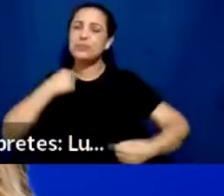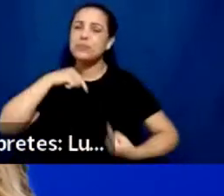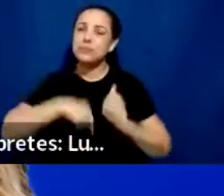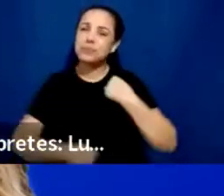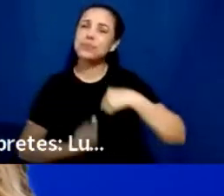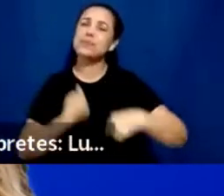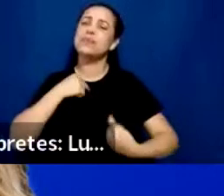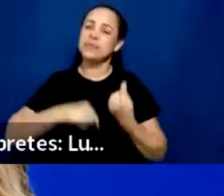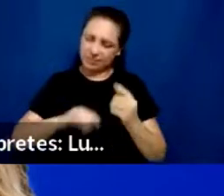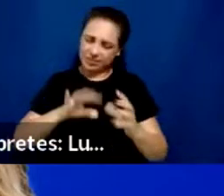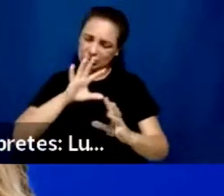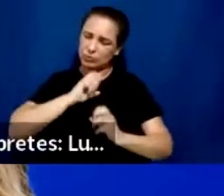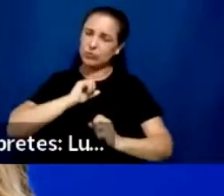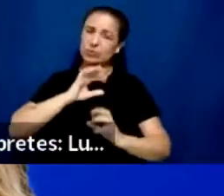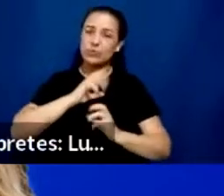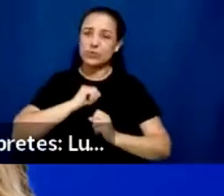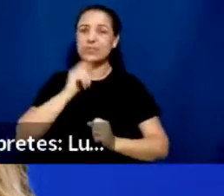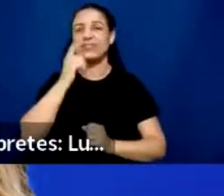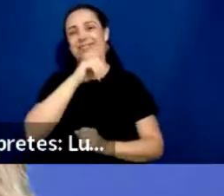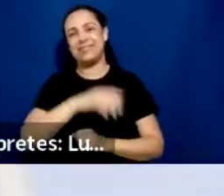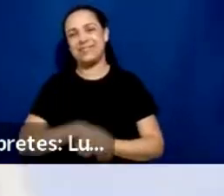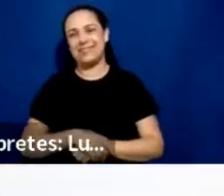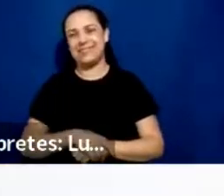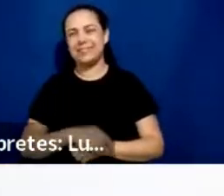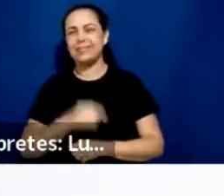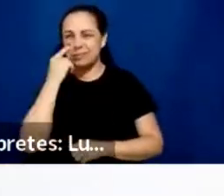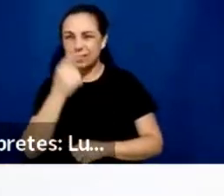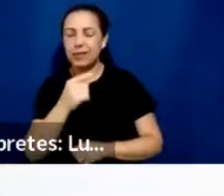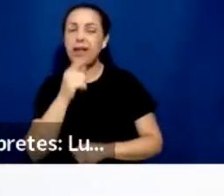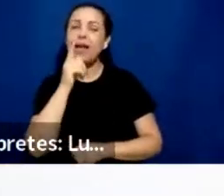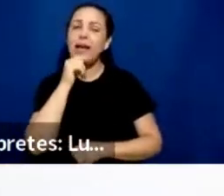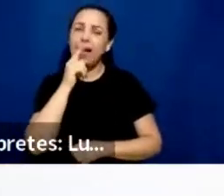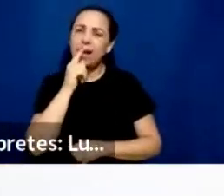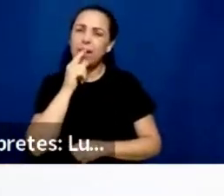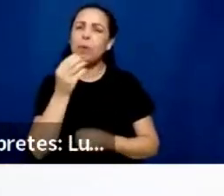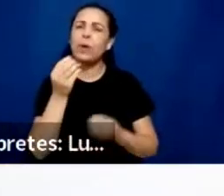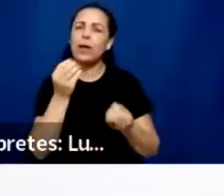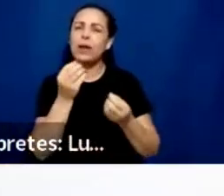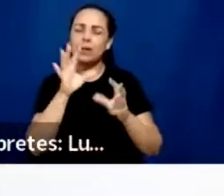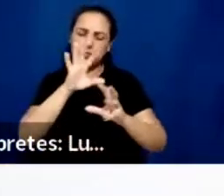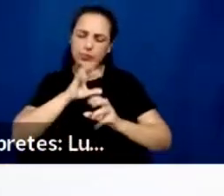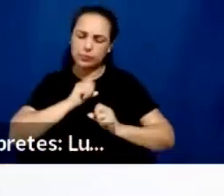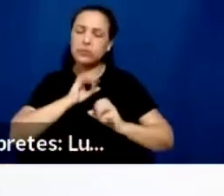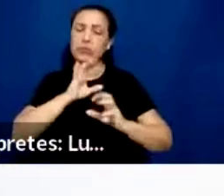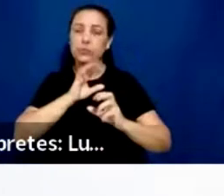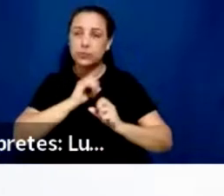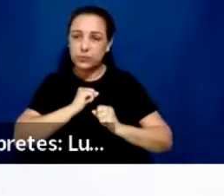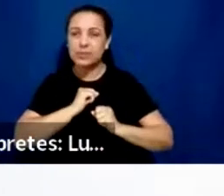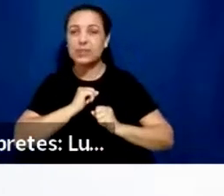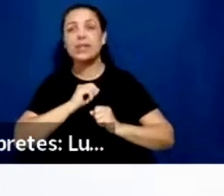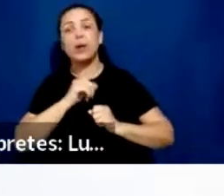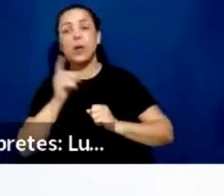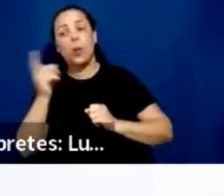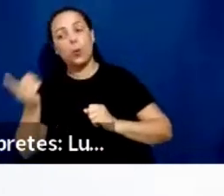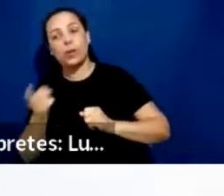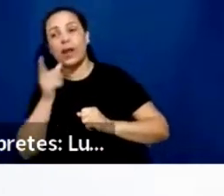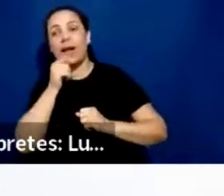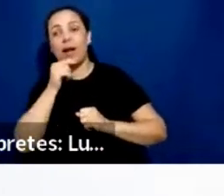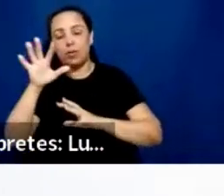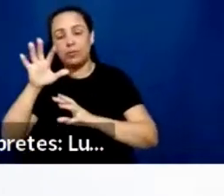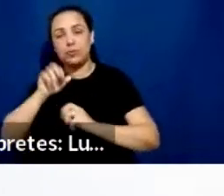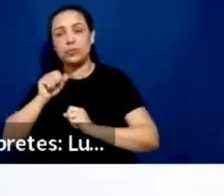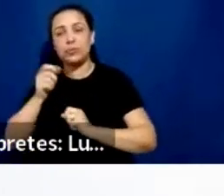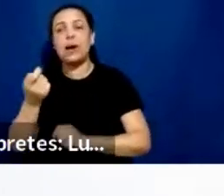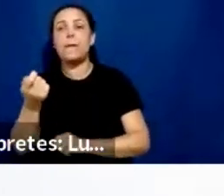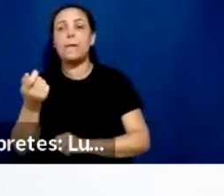uma água que não hidrata. E por que que isso acontece, tá? Então, a nossa célula ela possui uma entrada, ok?